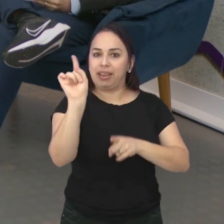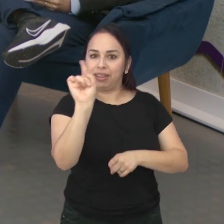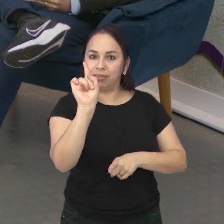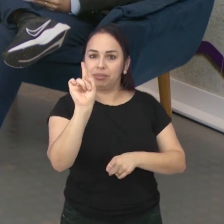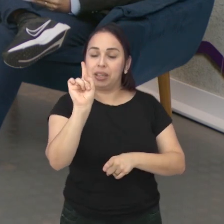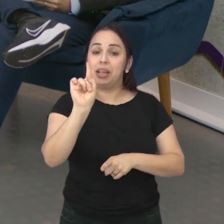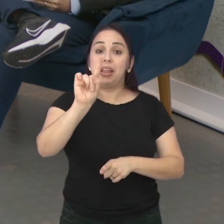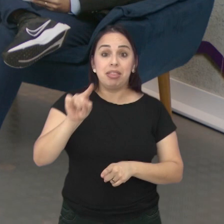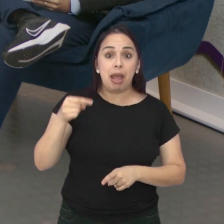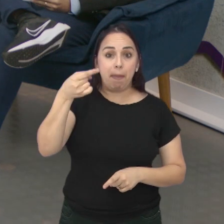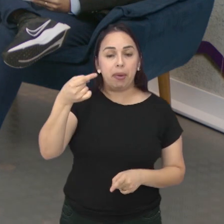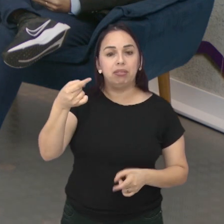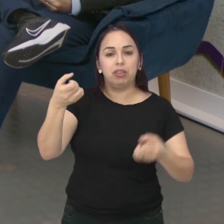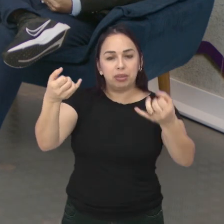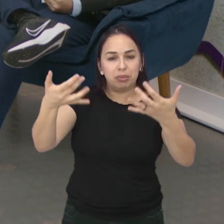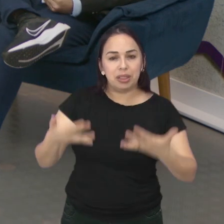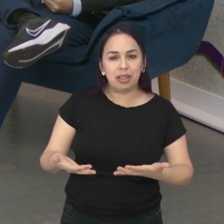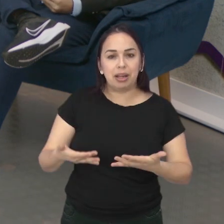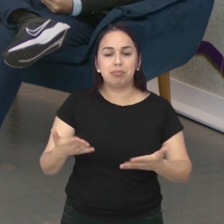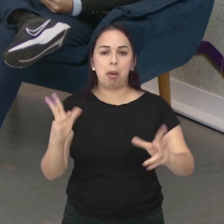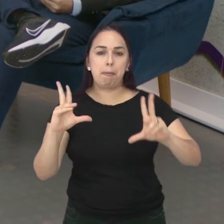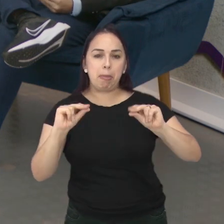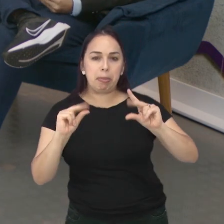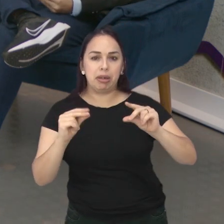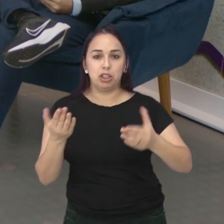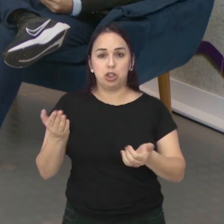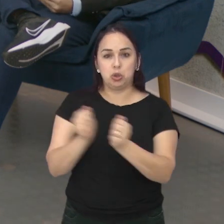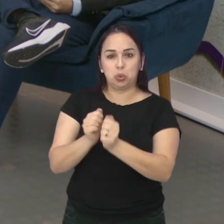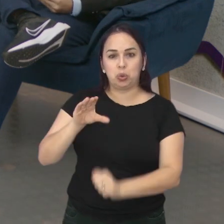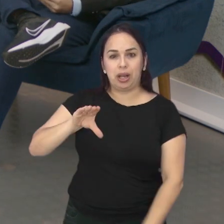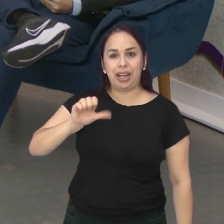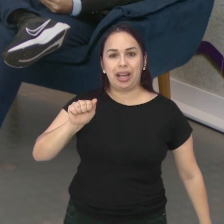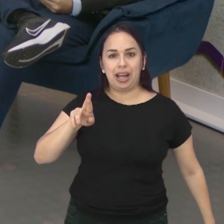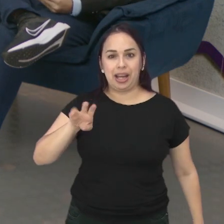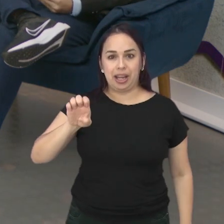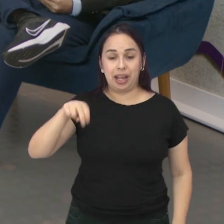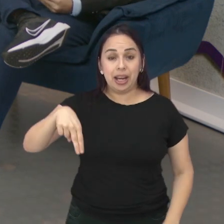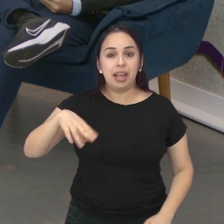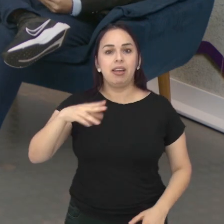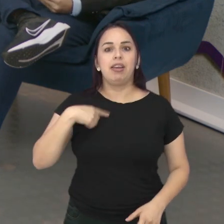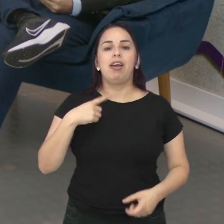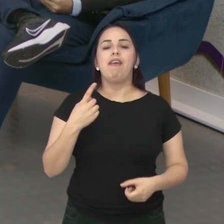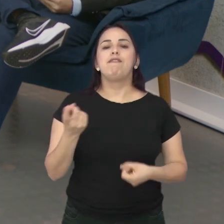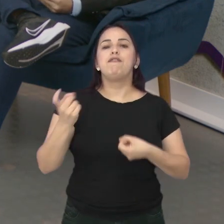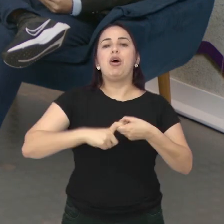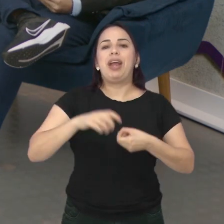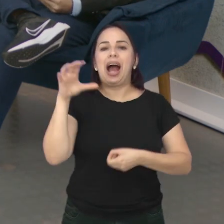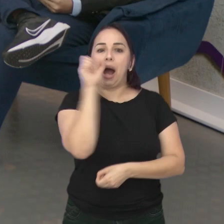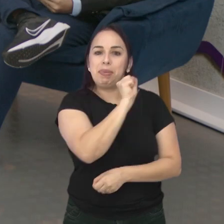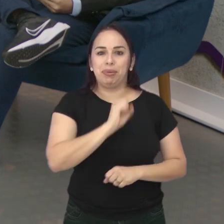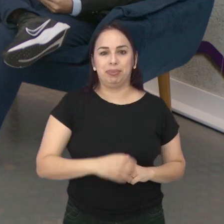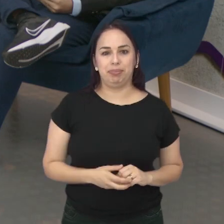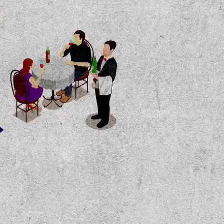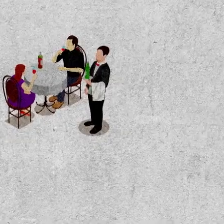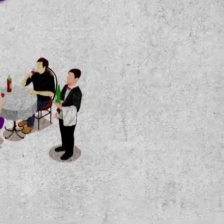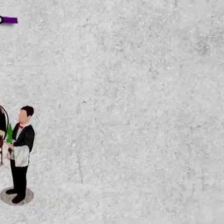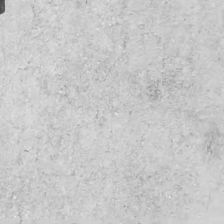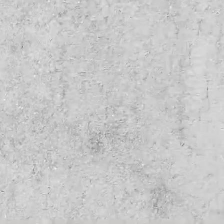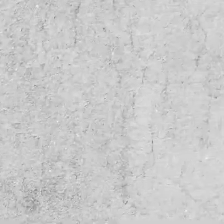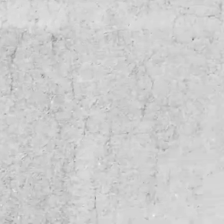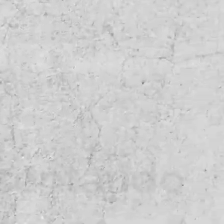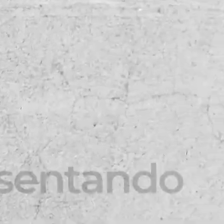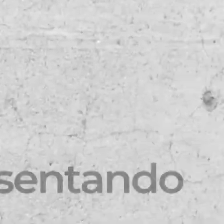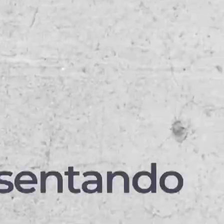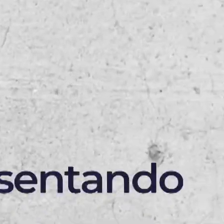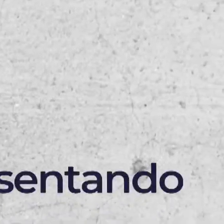profissão, não saia daí, porque no próximo bloco tem mais bate-papo com a Kari Ruaro. A gente volta já já.